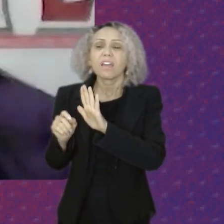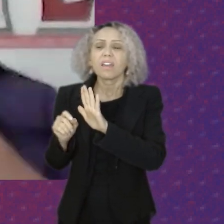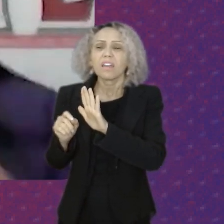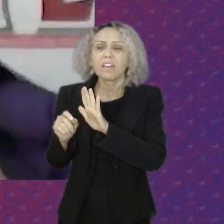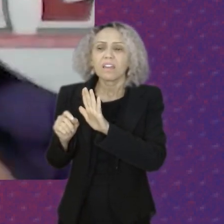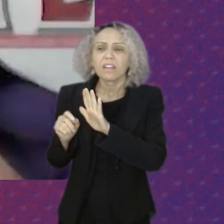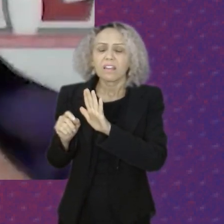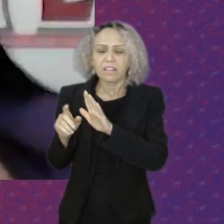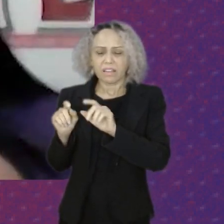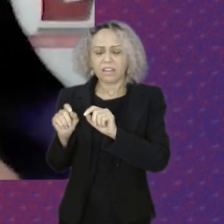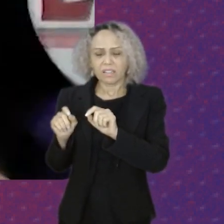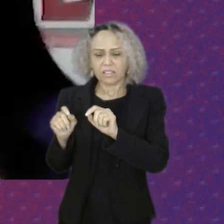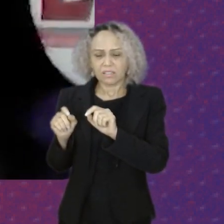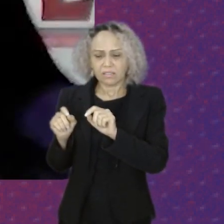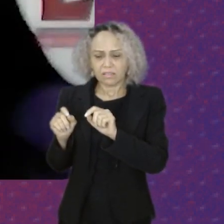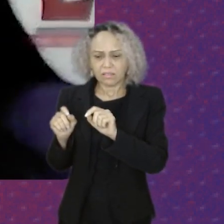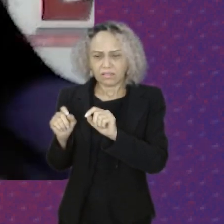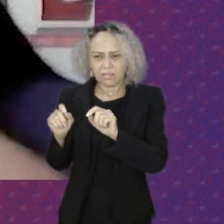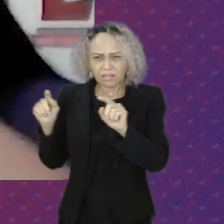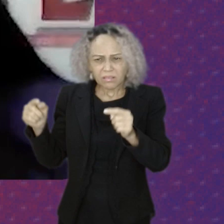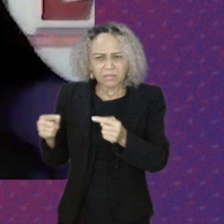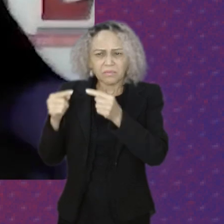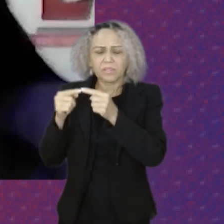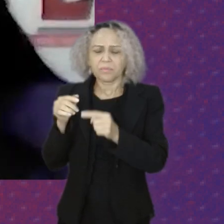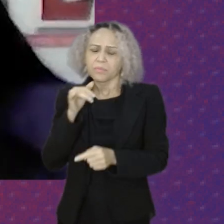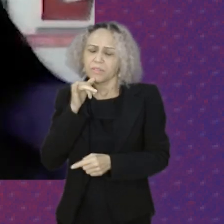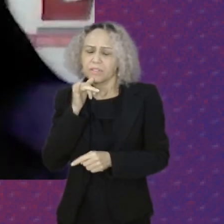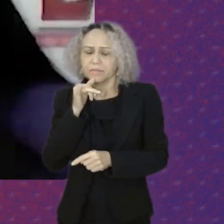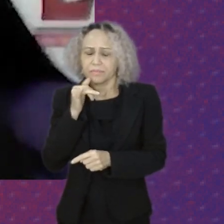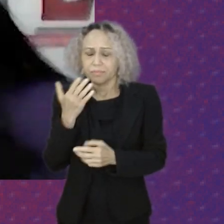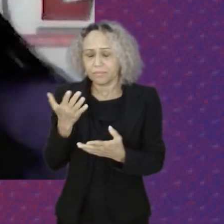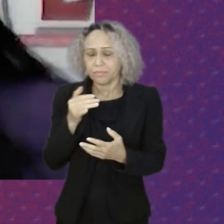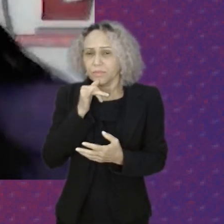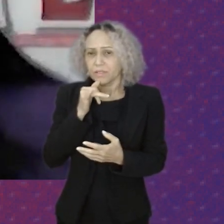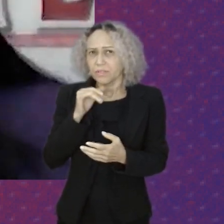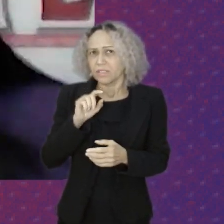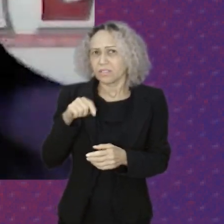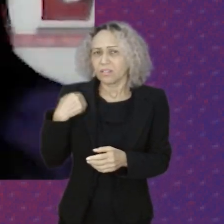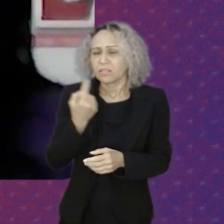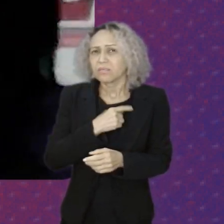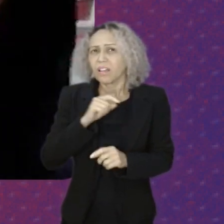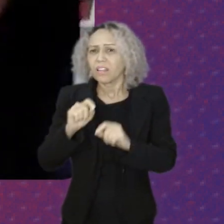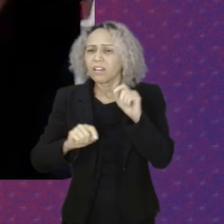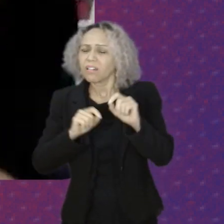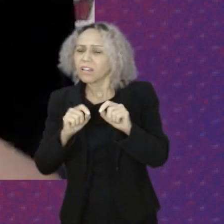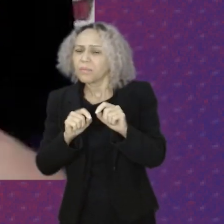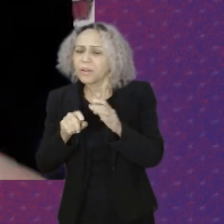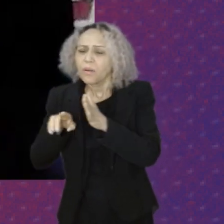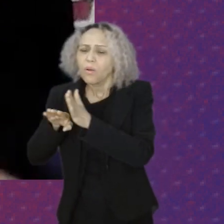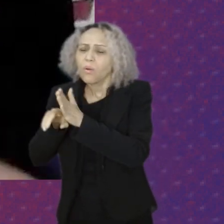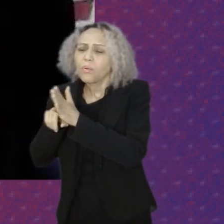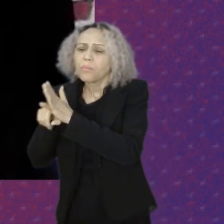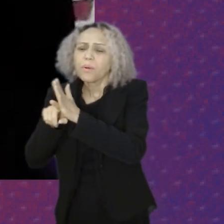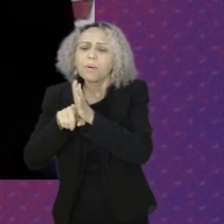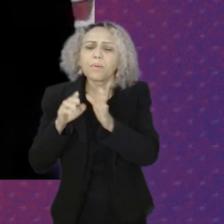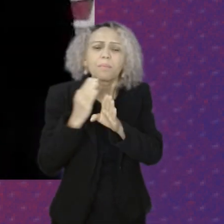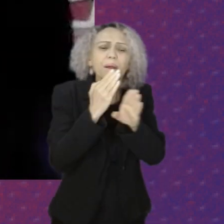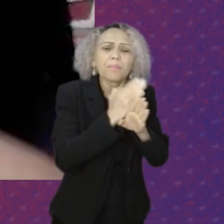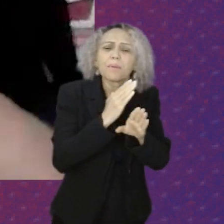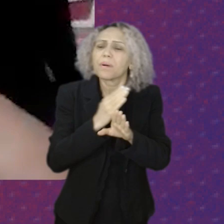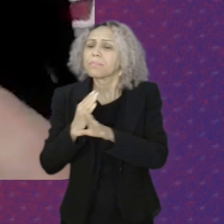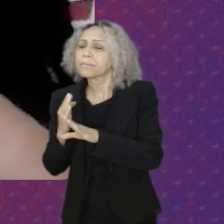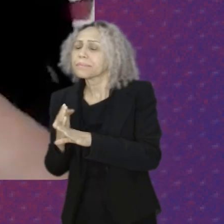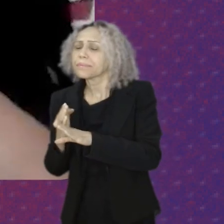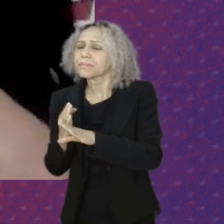dados, eles são ainda de 2021, mas se a gente for fazer novamente um levantamento, nós vamos